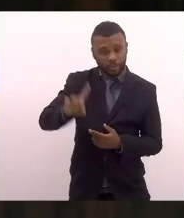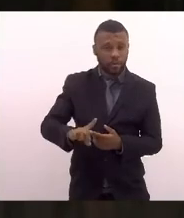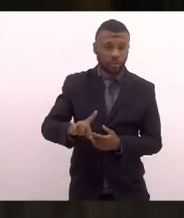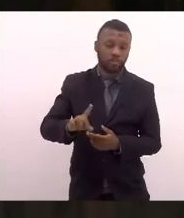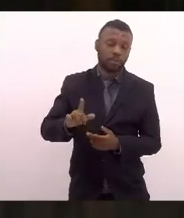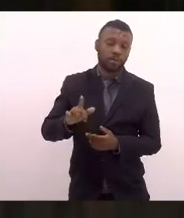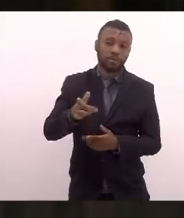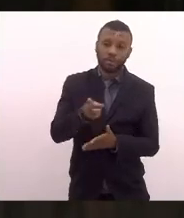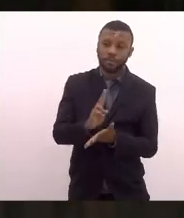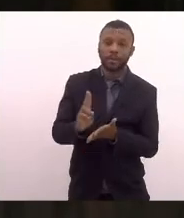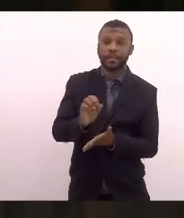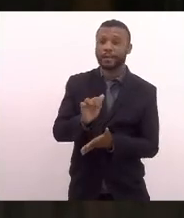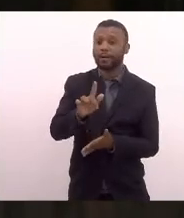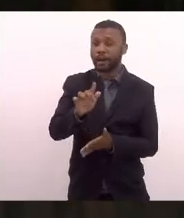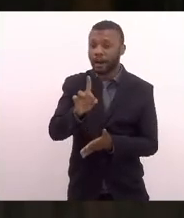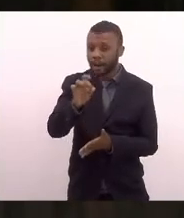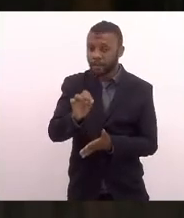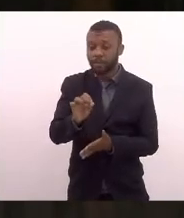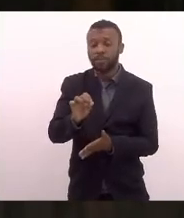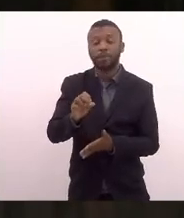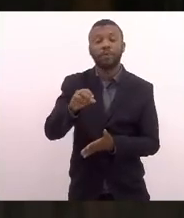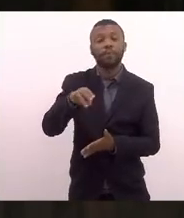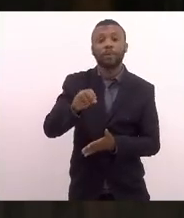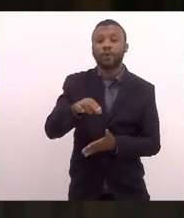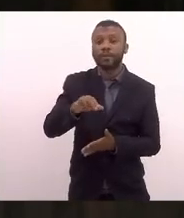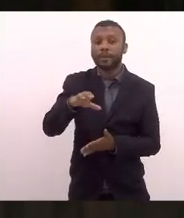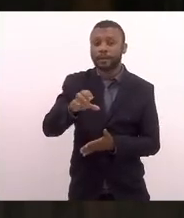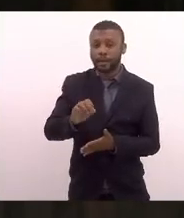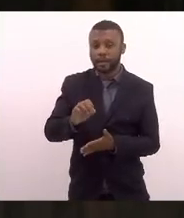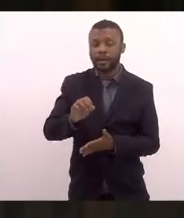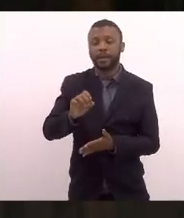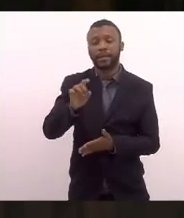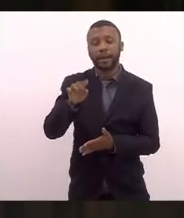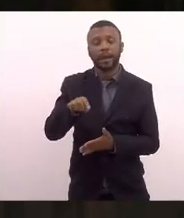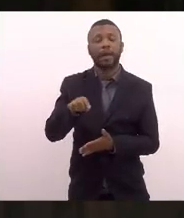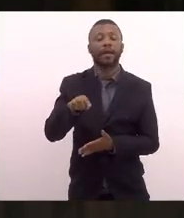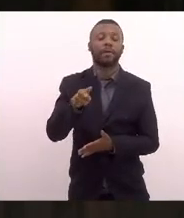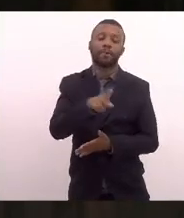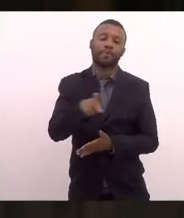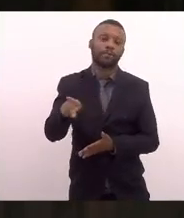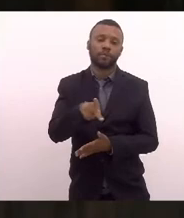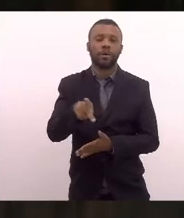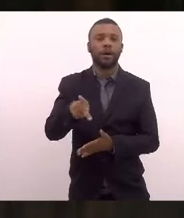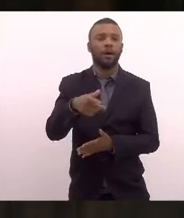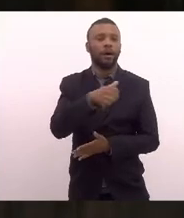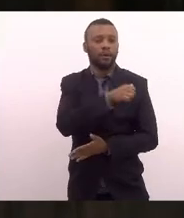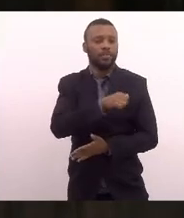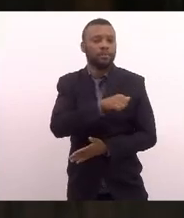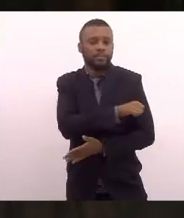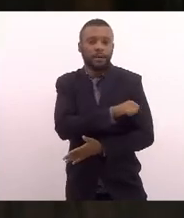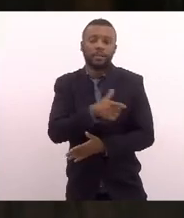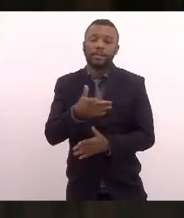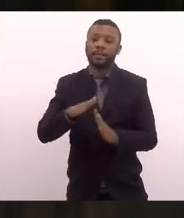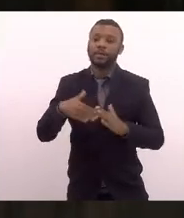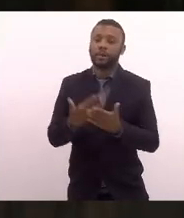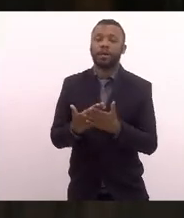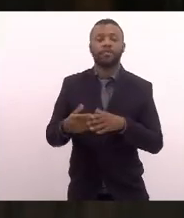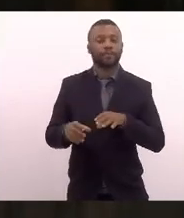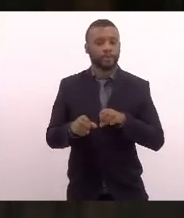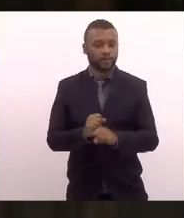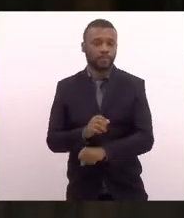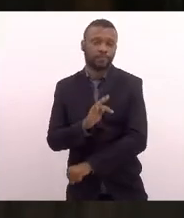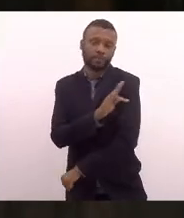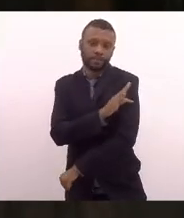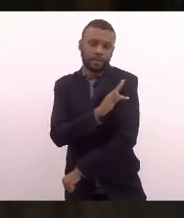Oliveira, Mônica Oliveira da Silva e Souza, professora de enfermagem da Escola de Formação Técnica e Saúde, enfermeira Isabel